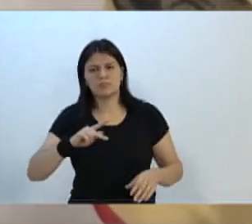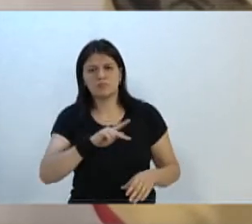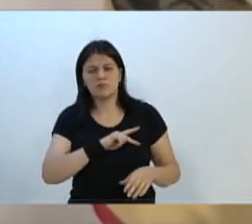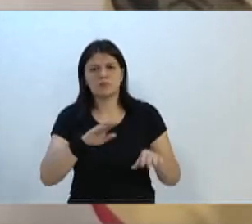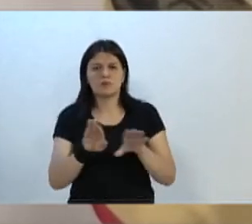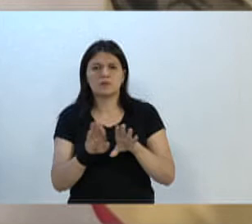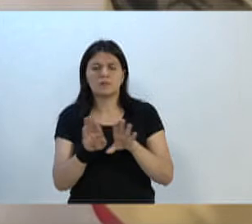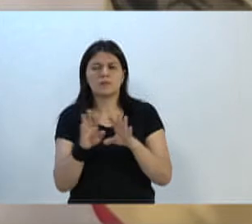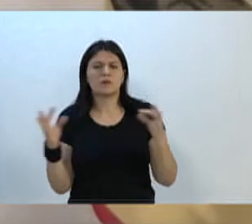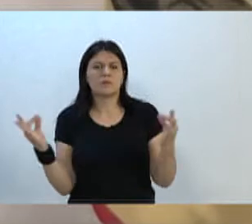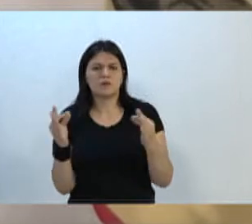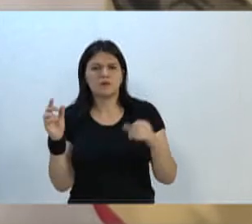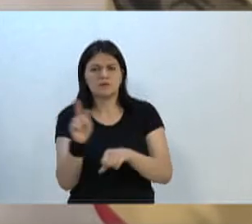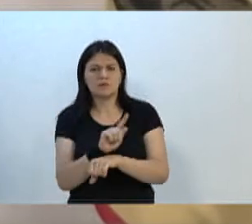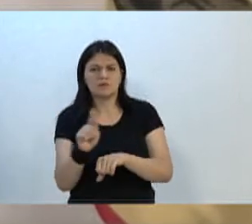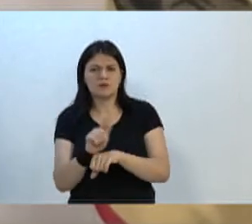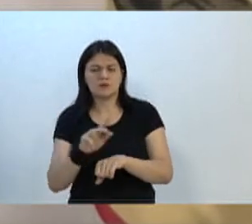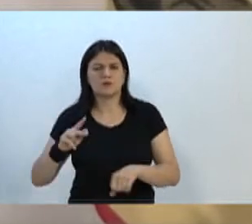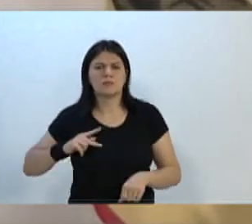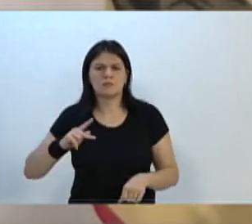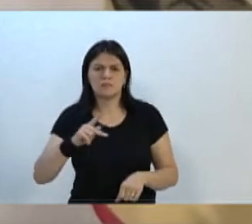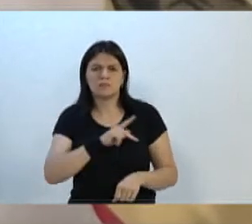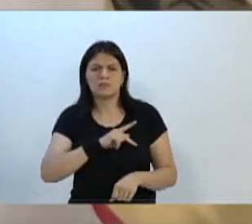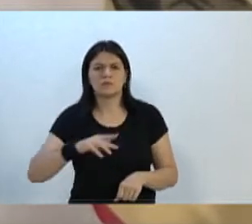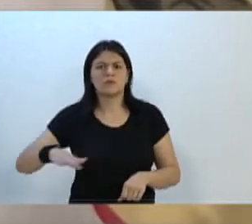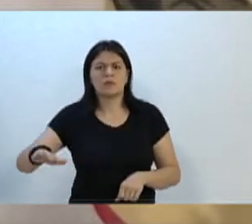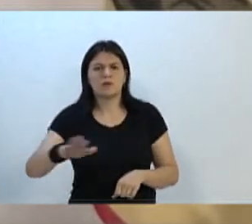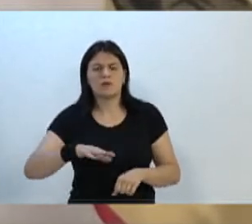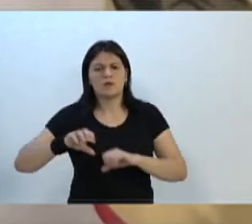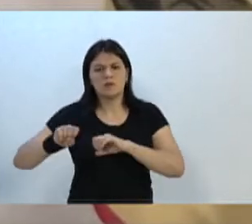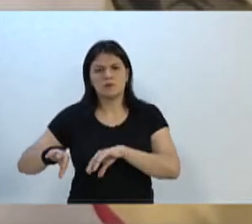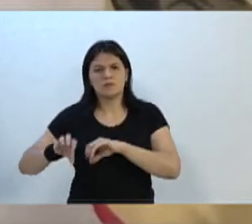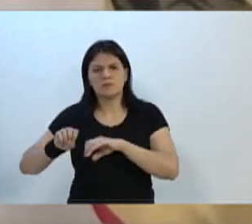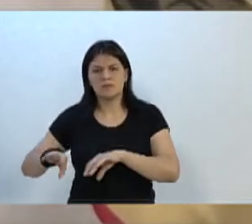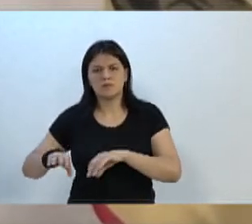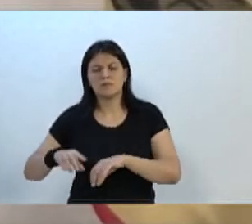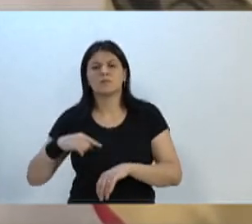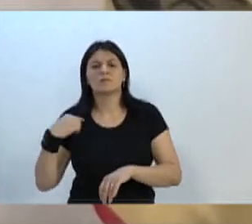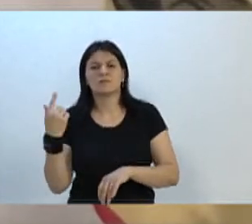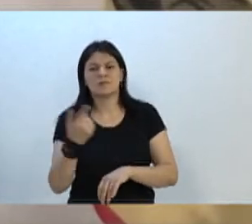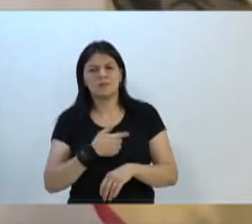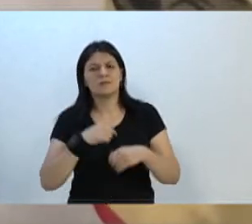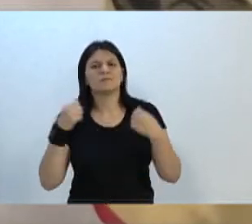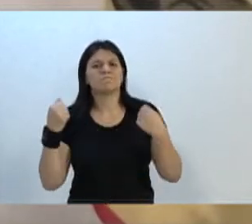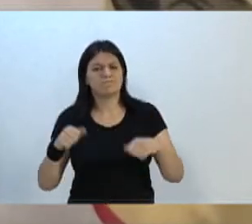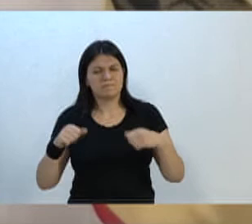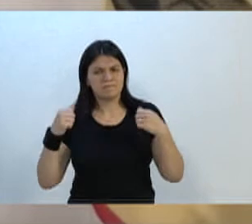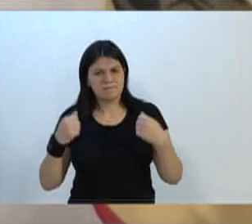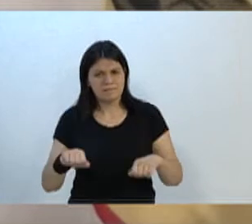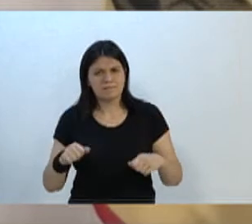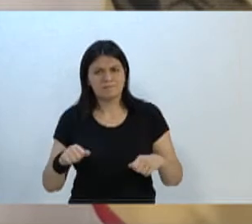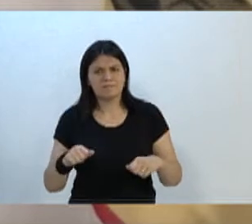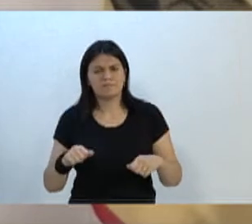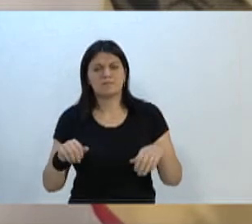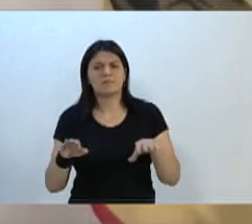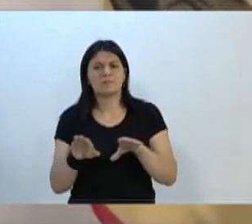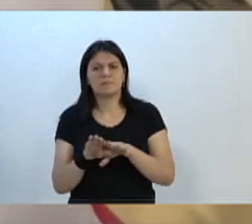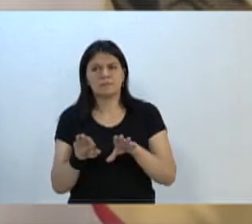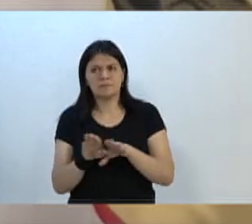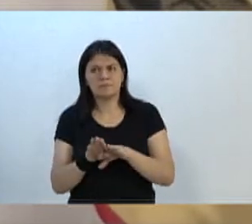da gestão pública e serviço da área de educação nós precisamos Além disso